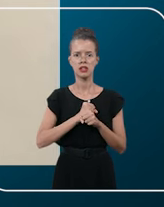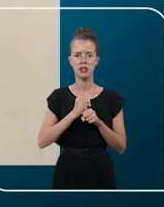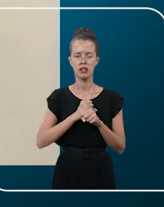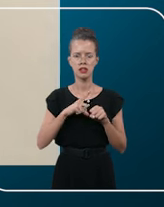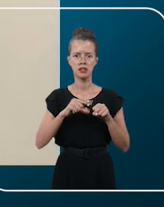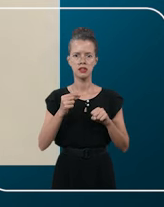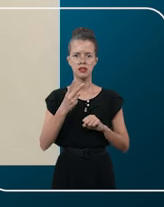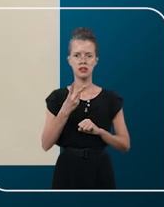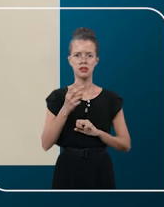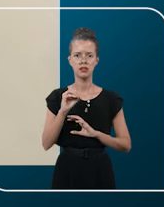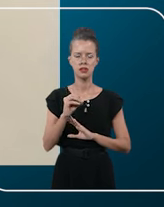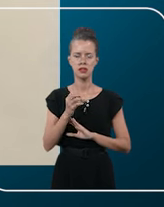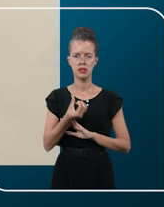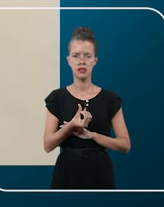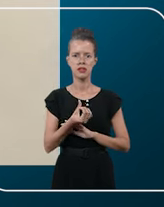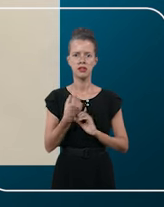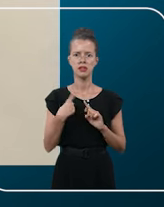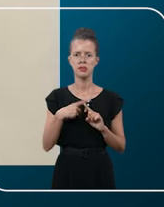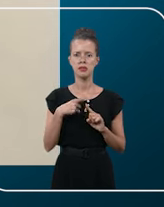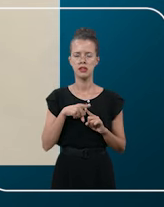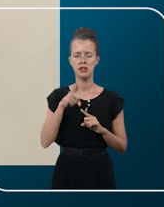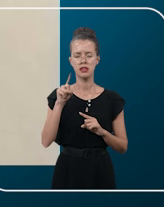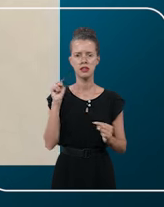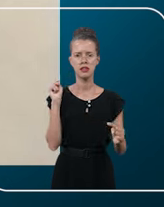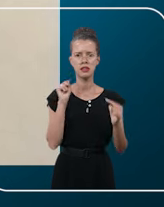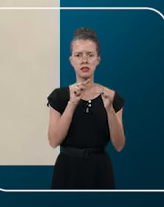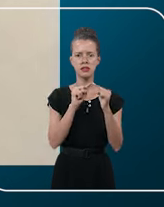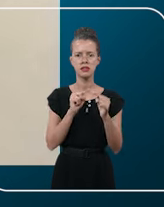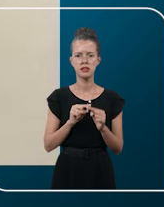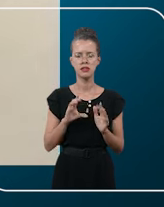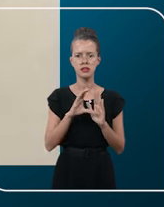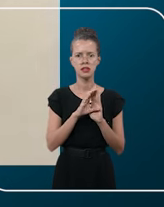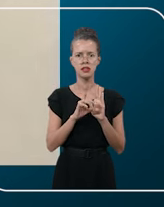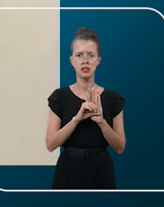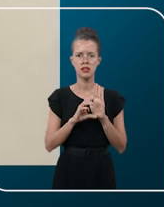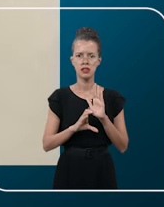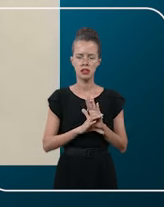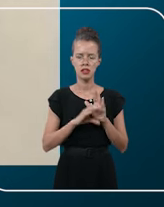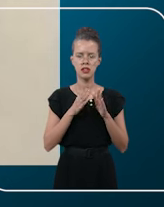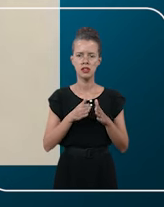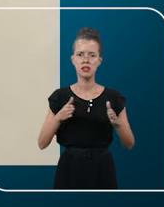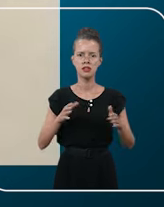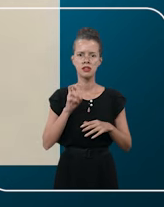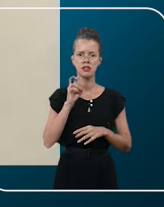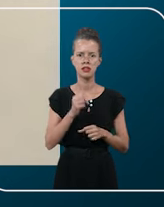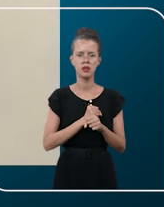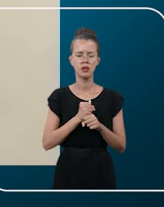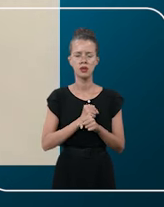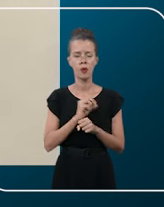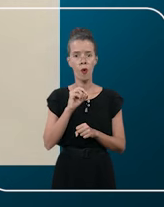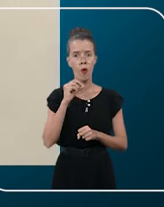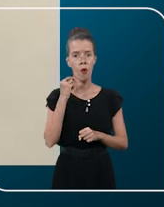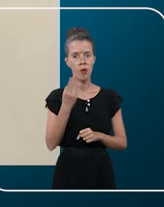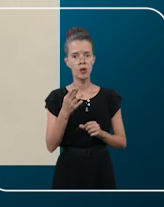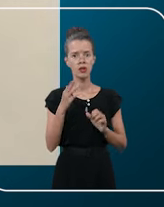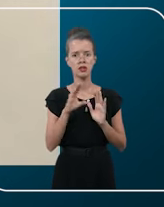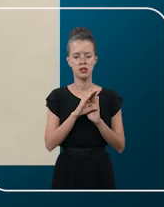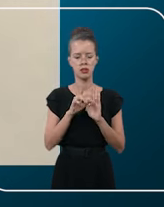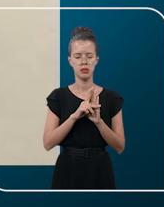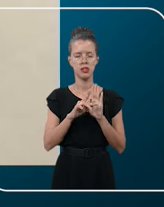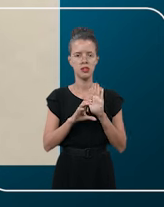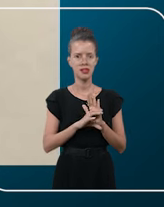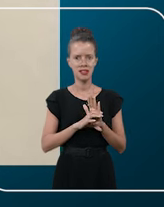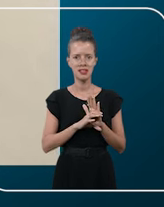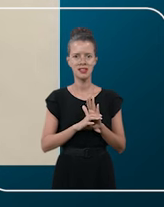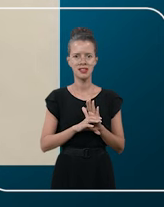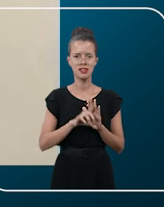ou você vai aplicar o Código de Defesa do Consumidor, 5 anos, ou você vai aplicar a legislação especial que rege